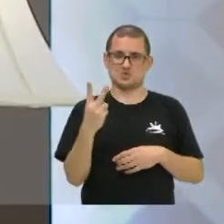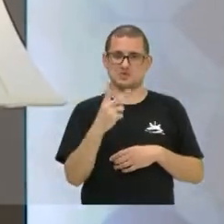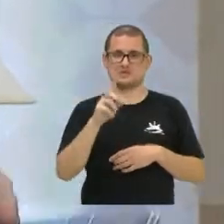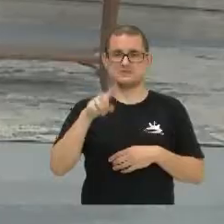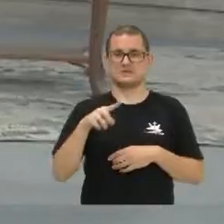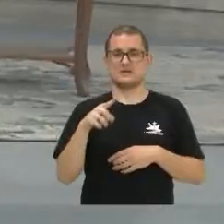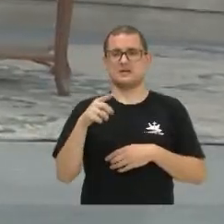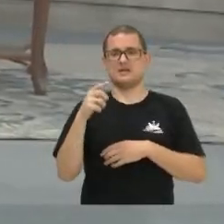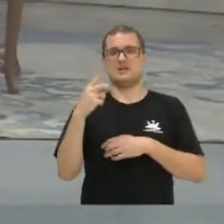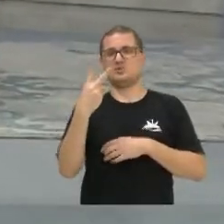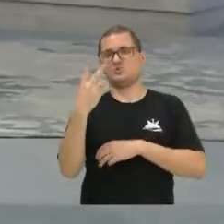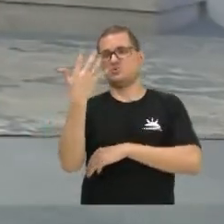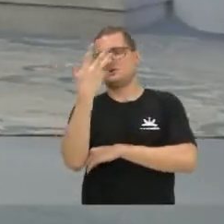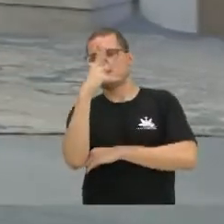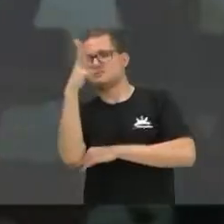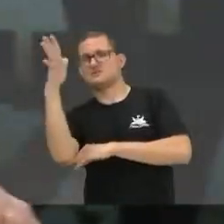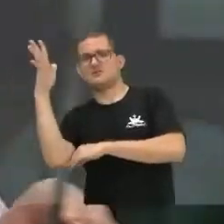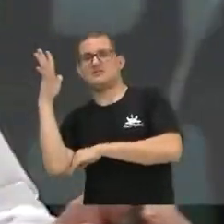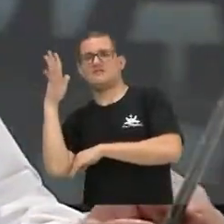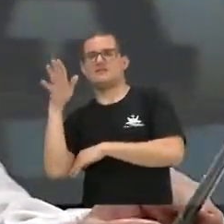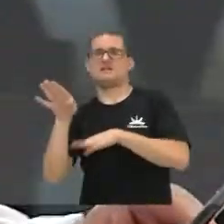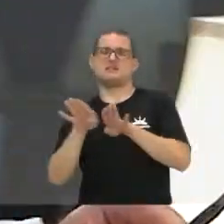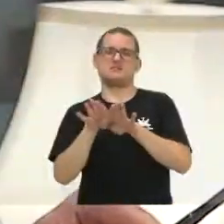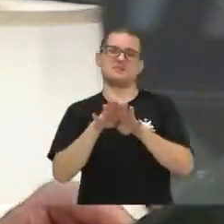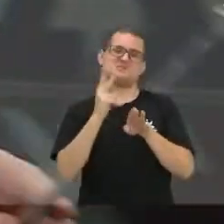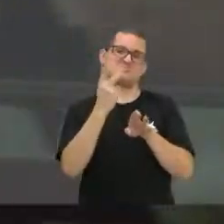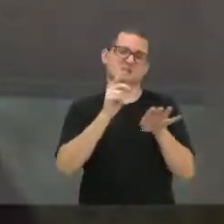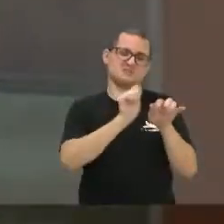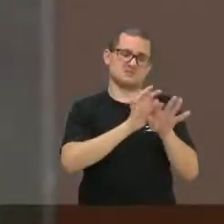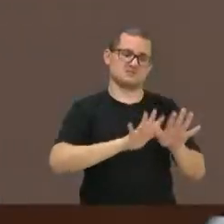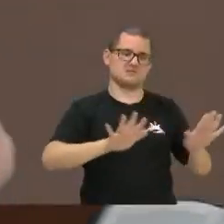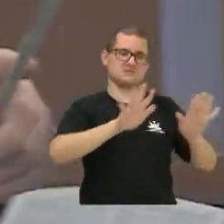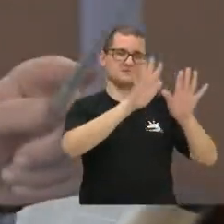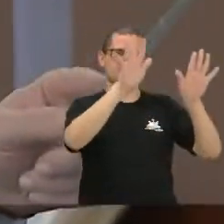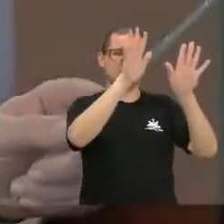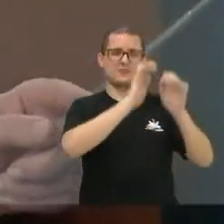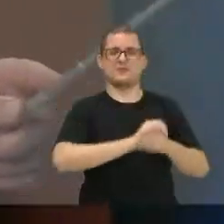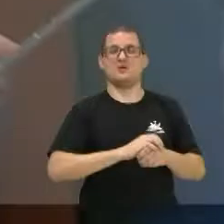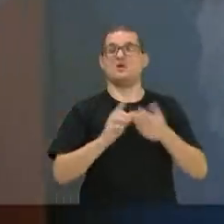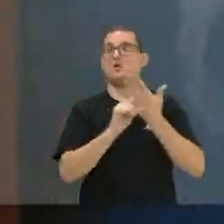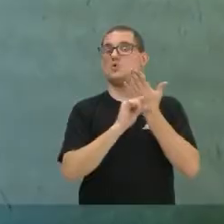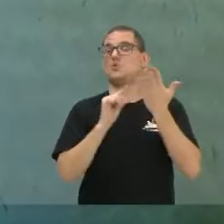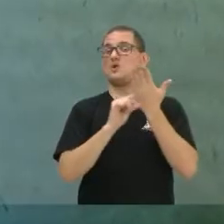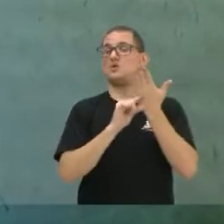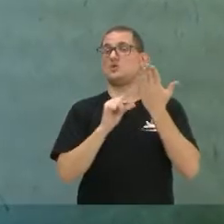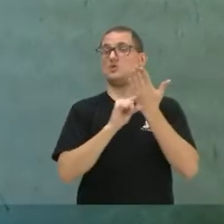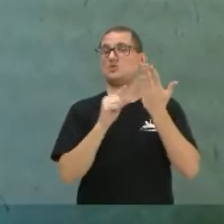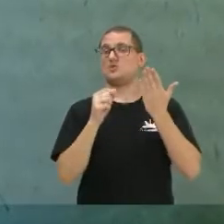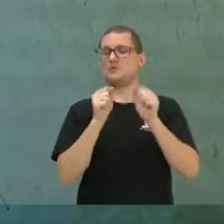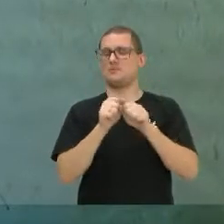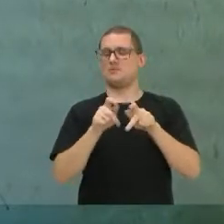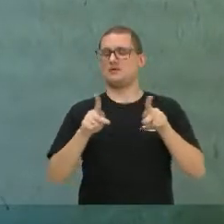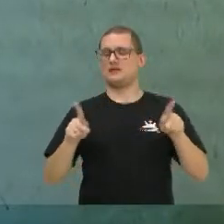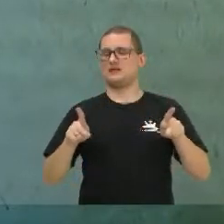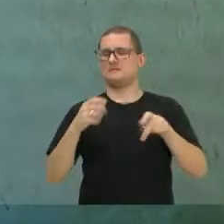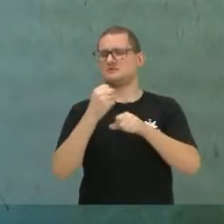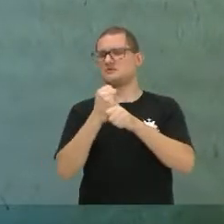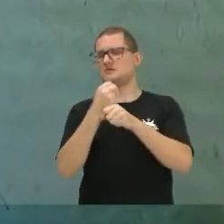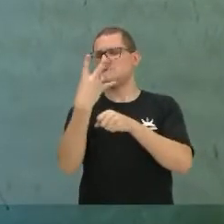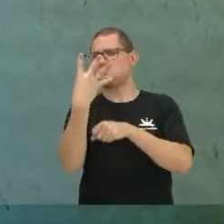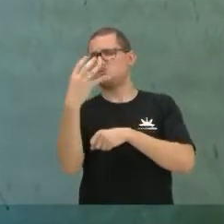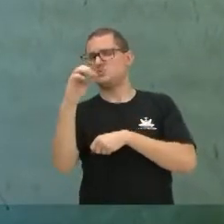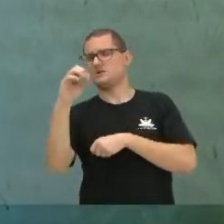ou dois candelabros lá nos anos 400 o autor do apocalipse serviu-se